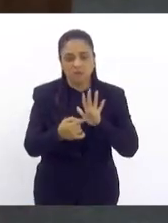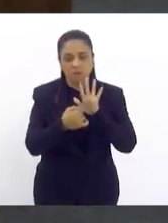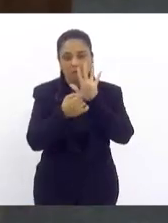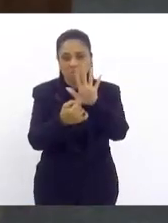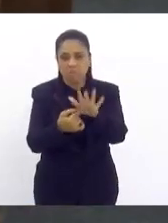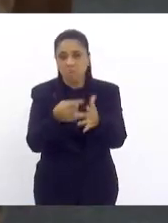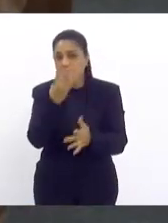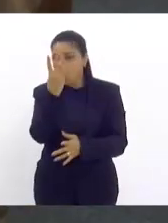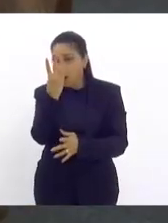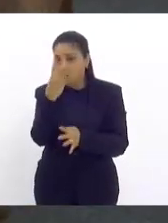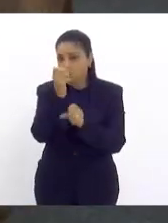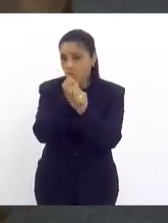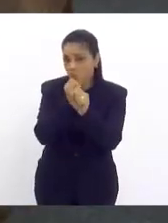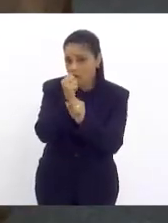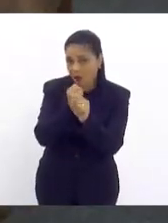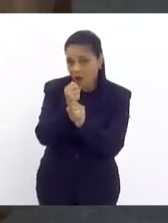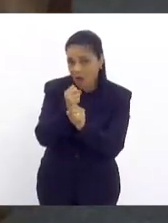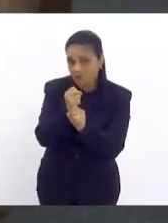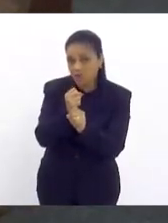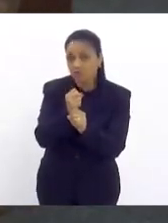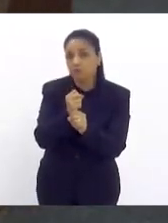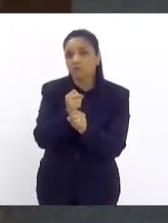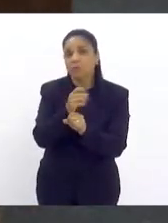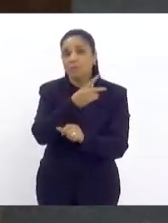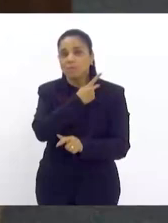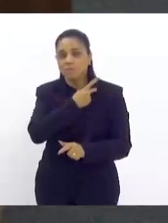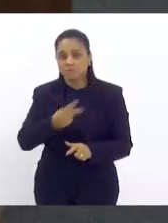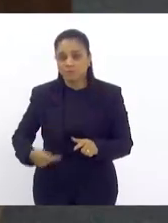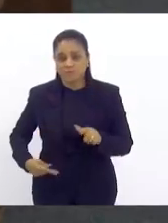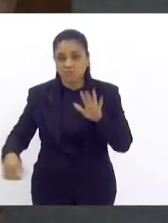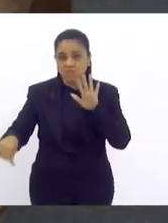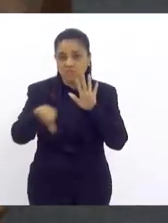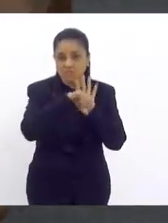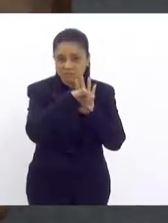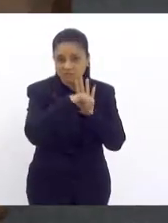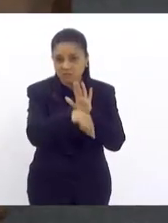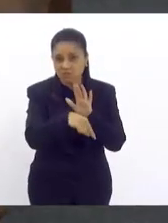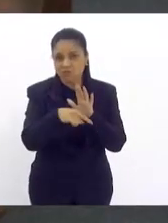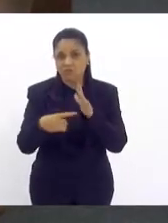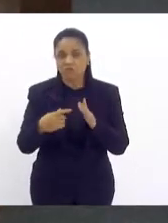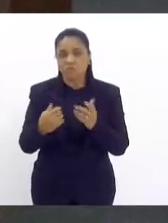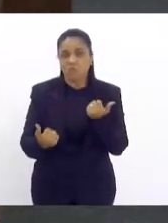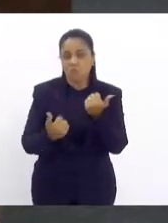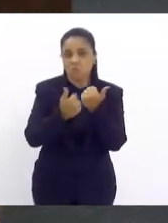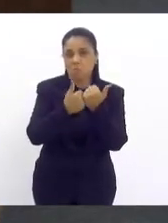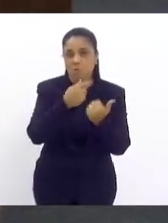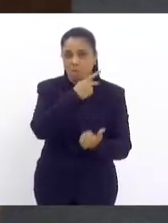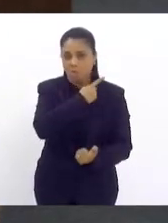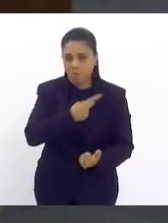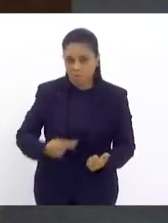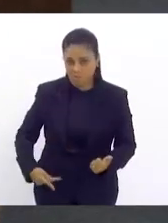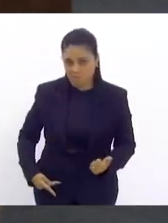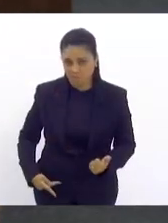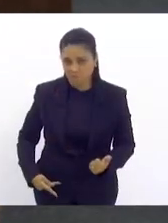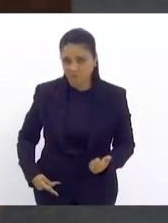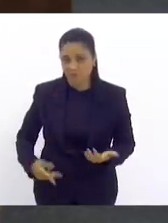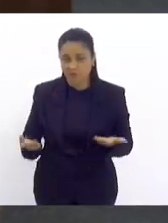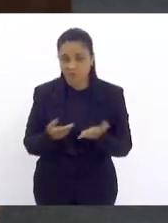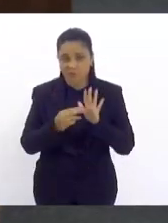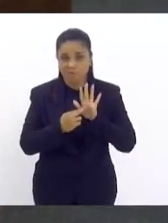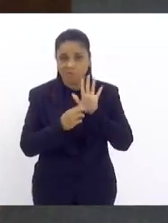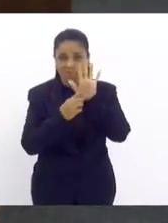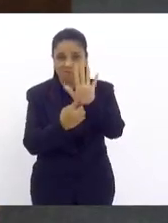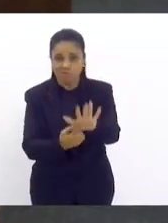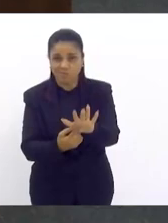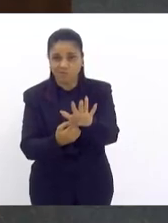nos últimos 4 anos quando um presidente criminoso ocupava a presidência da república agora apresentando uma